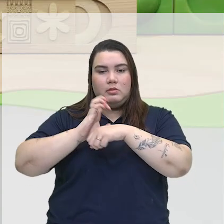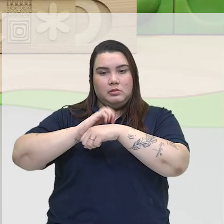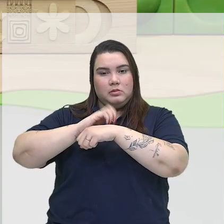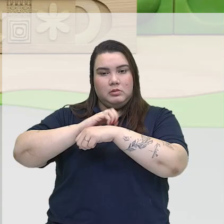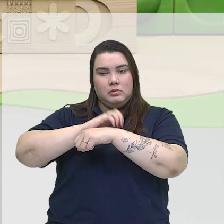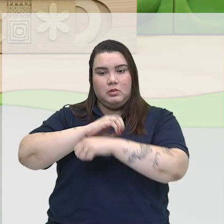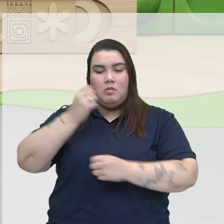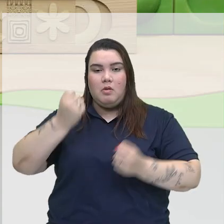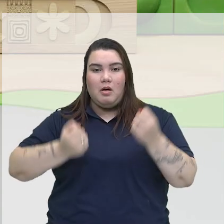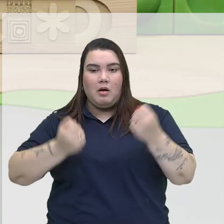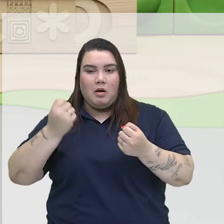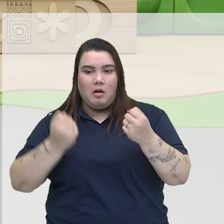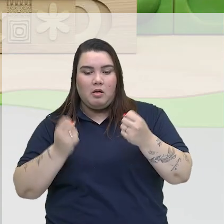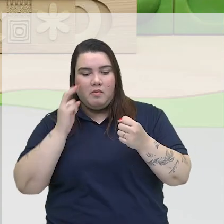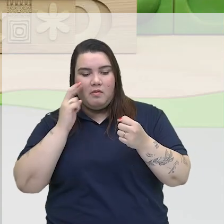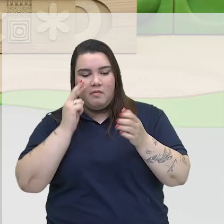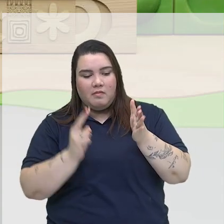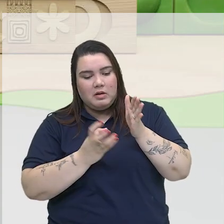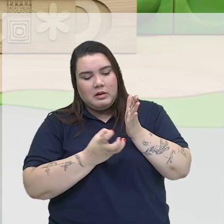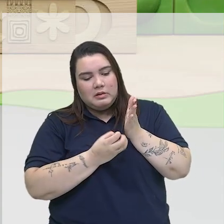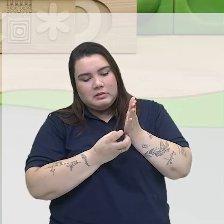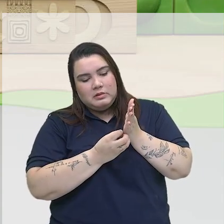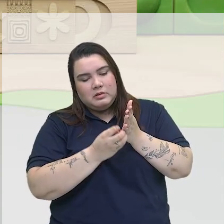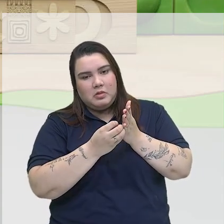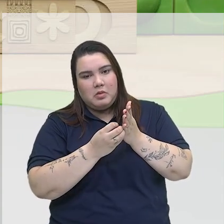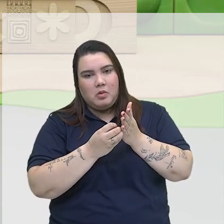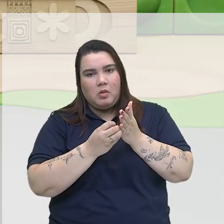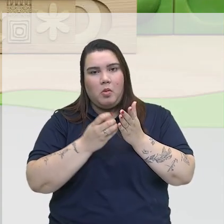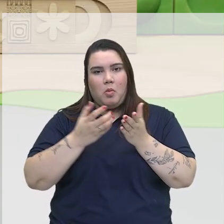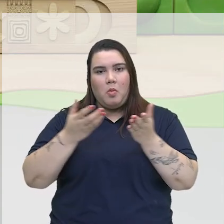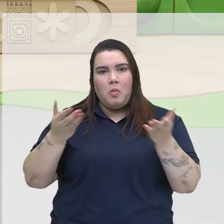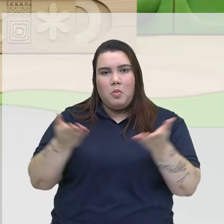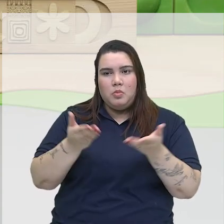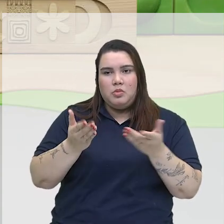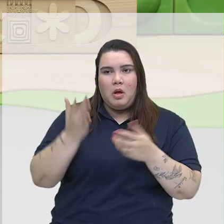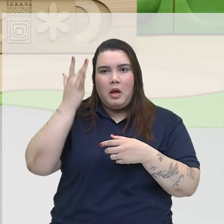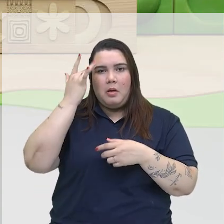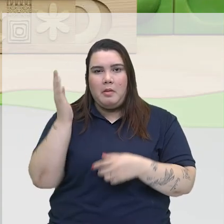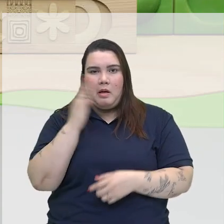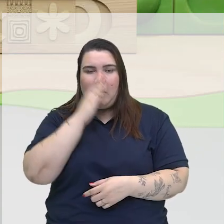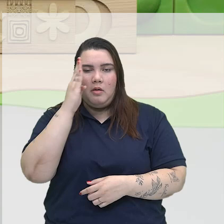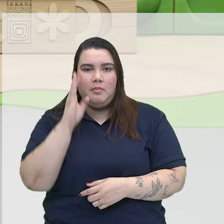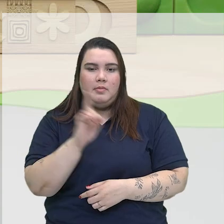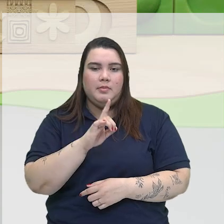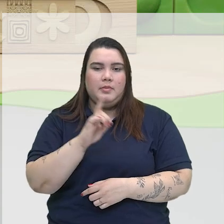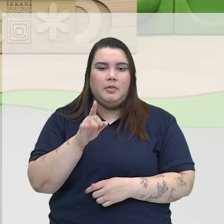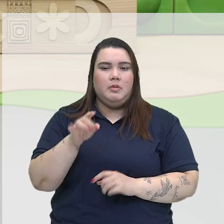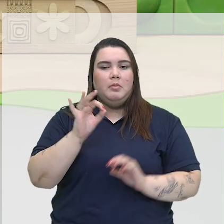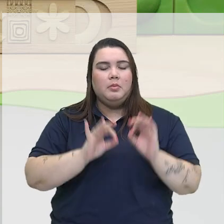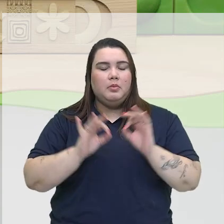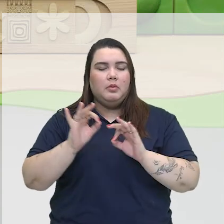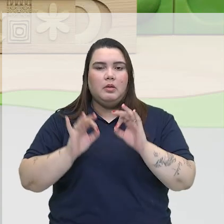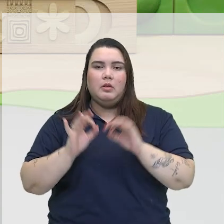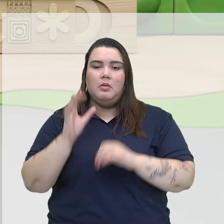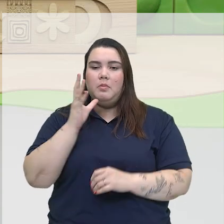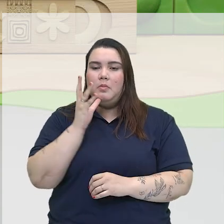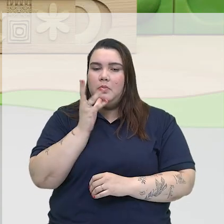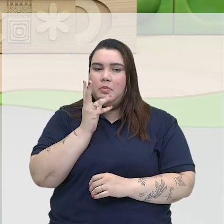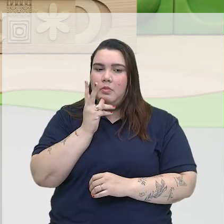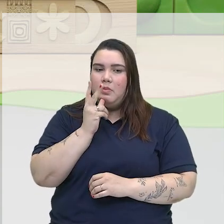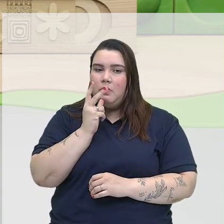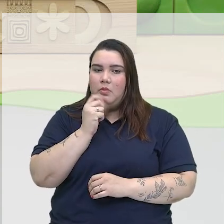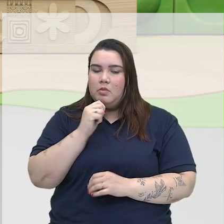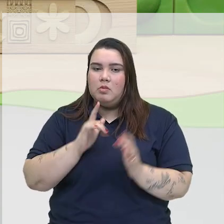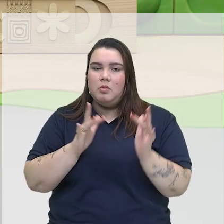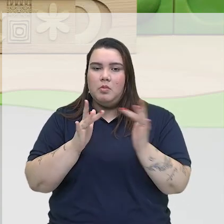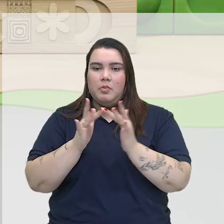O carro, ele não enferruja de um dia para o outro, certo? Ele vai ali num processo de